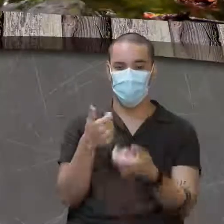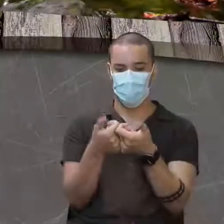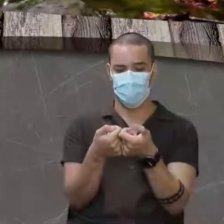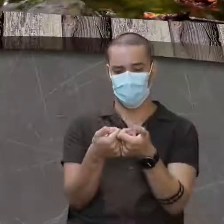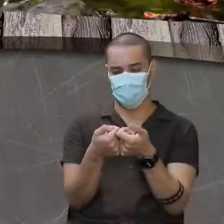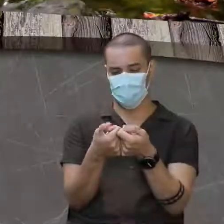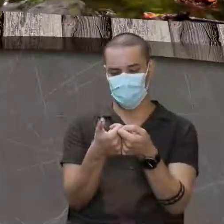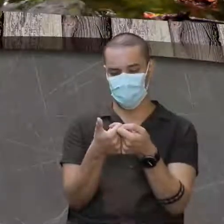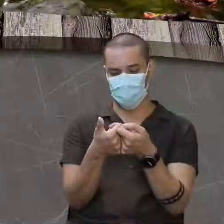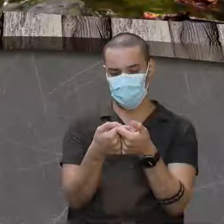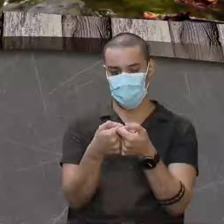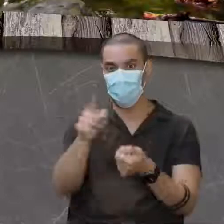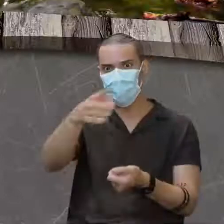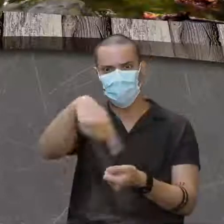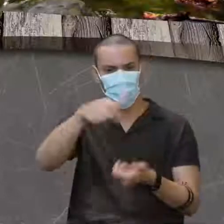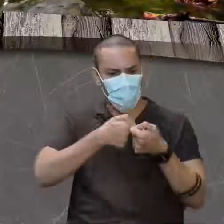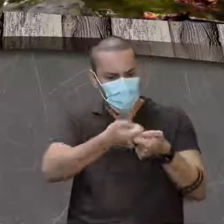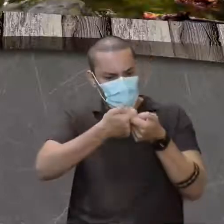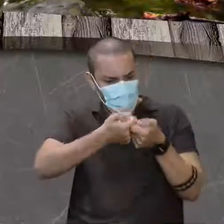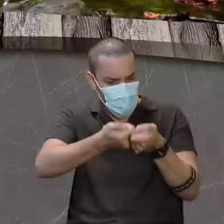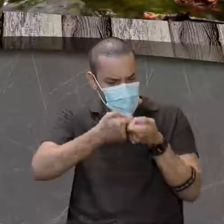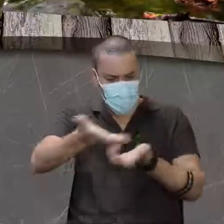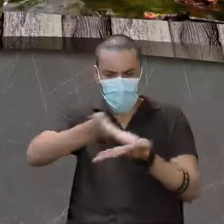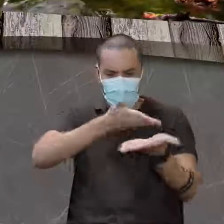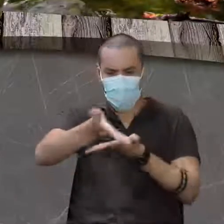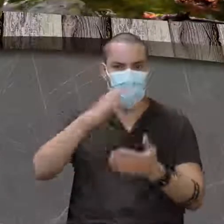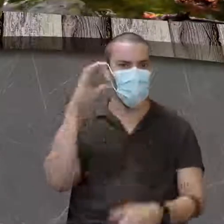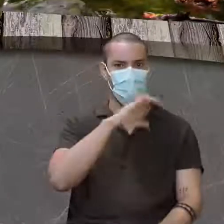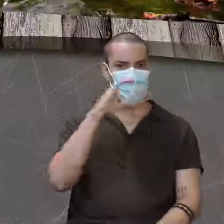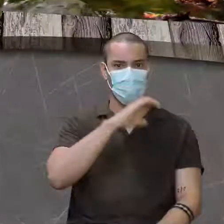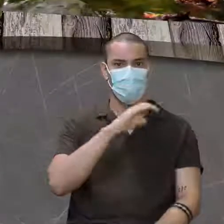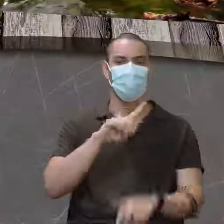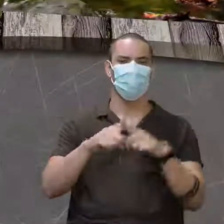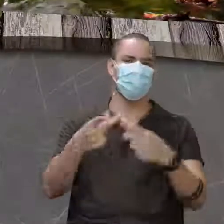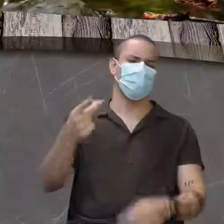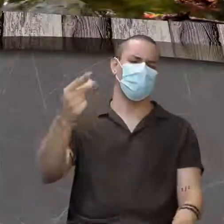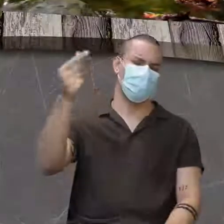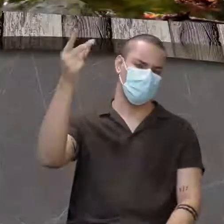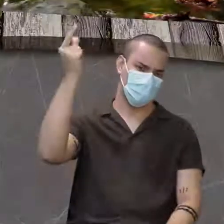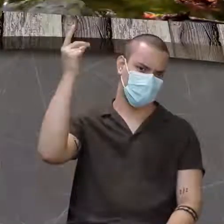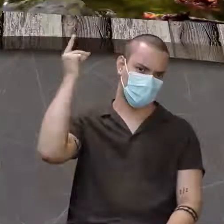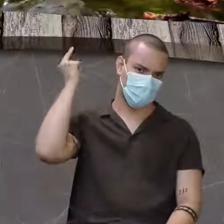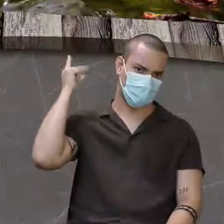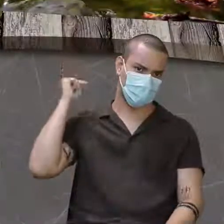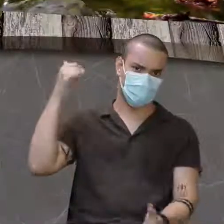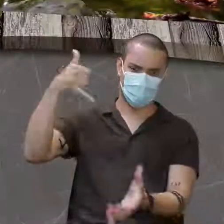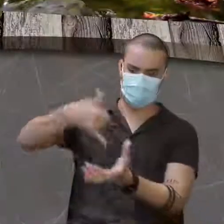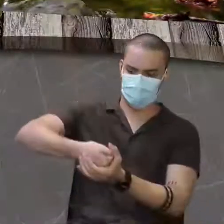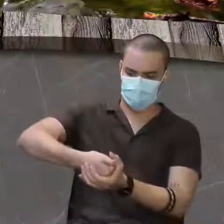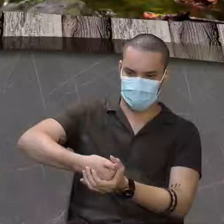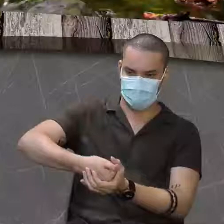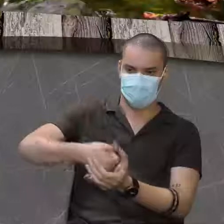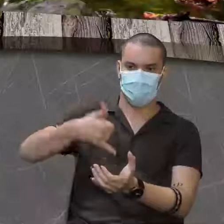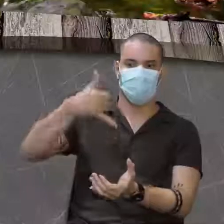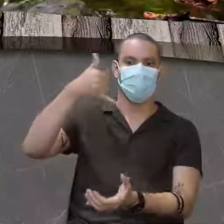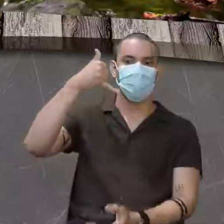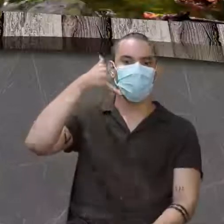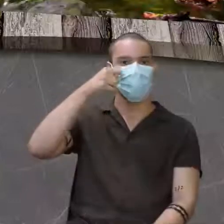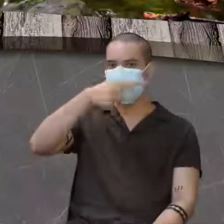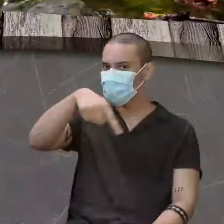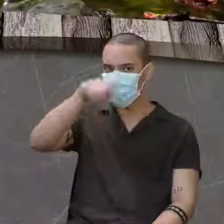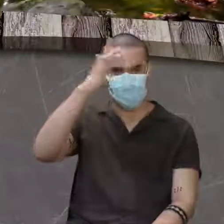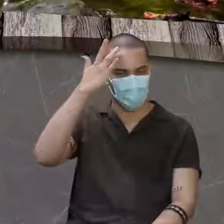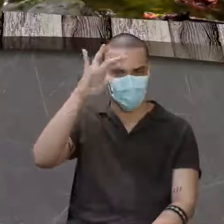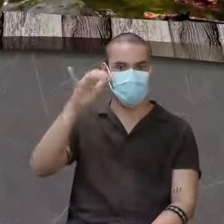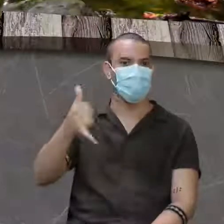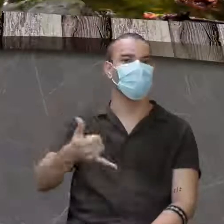de olhar você digitando, gente, sério. Aí, mas antigamente, você pegava o telefone lá, de fio, que vocês não sabem nem o que é isso, né?